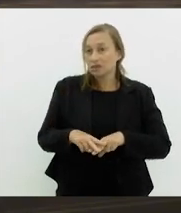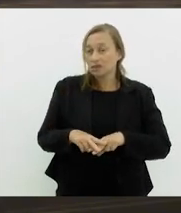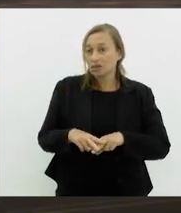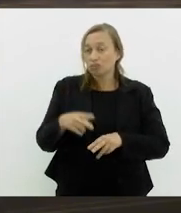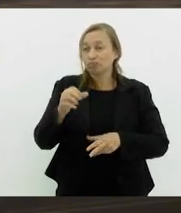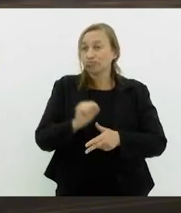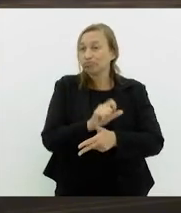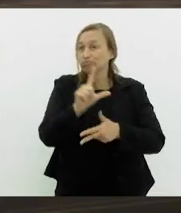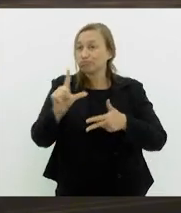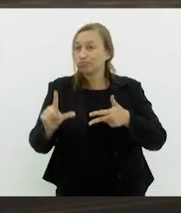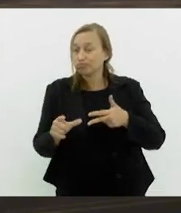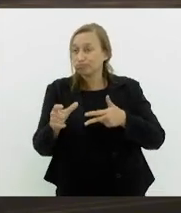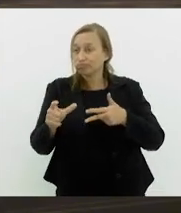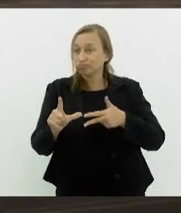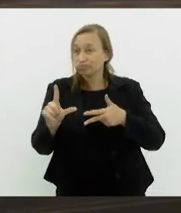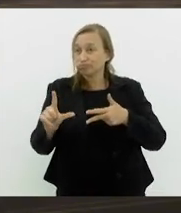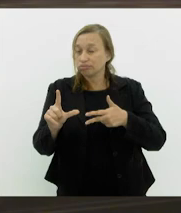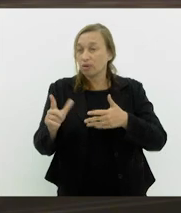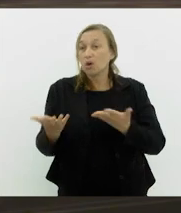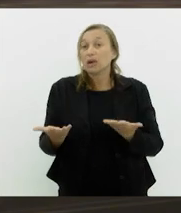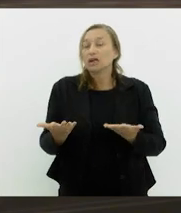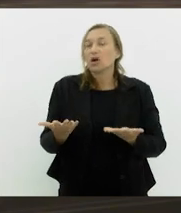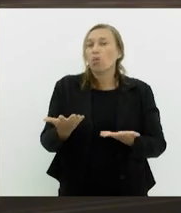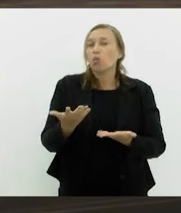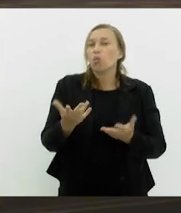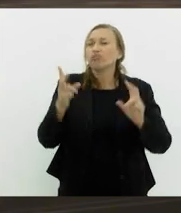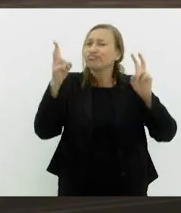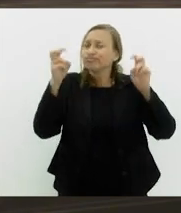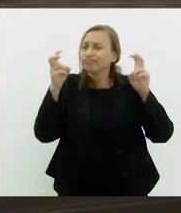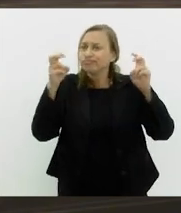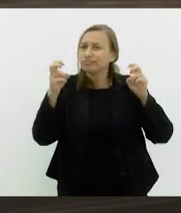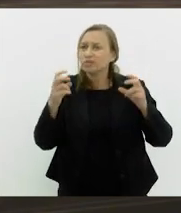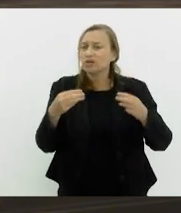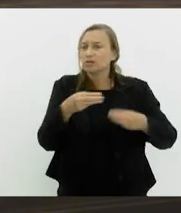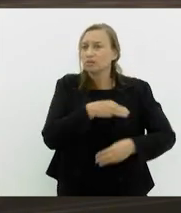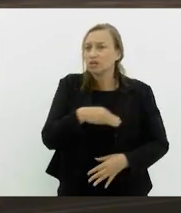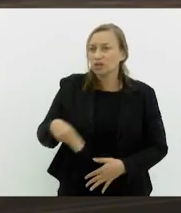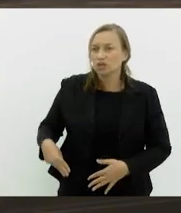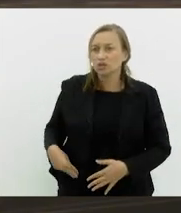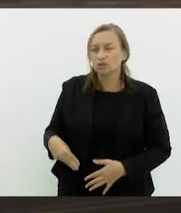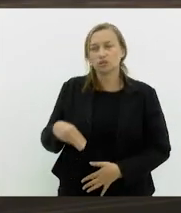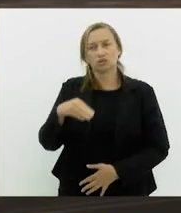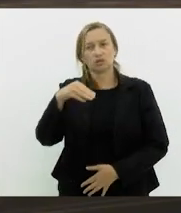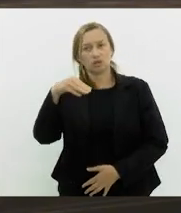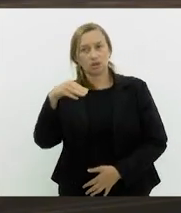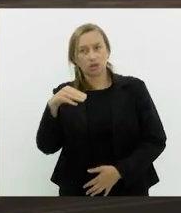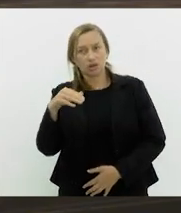artigo, de um tratado escrito pelo saudoso ministro Vitor Nunes Leal, da